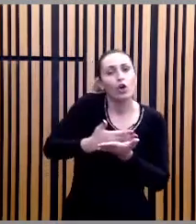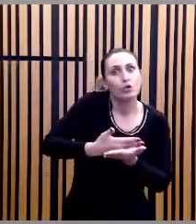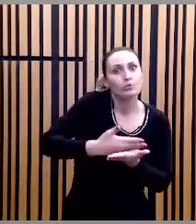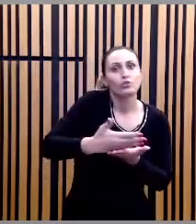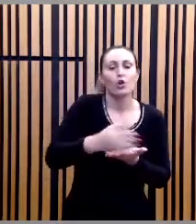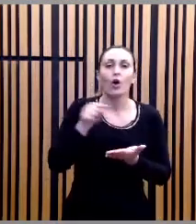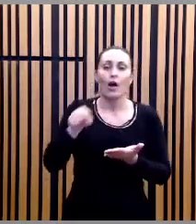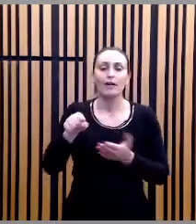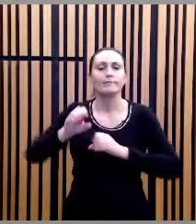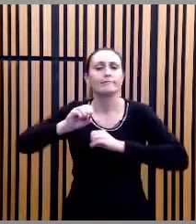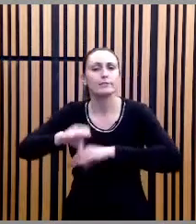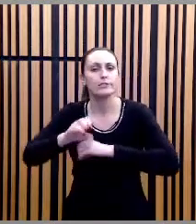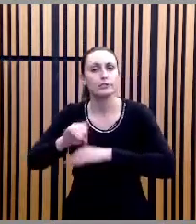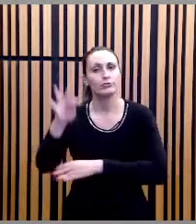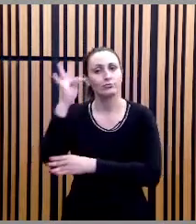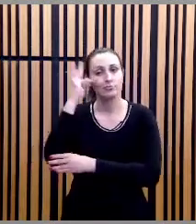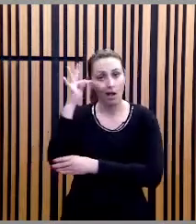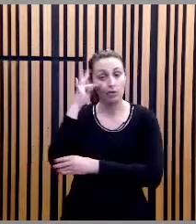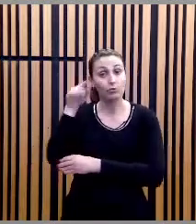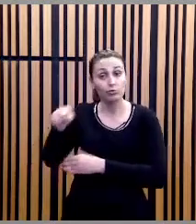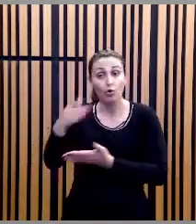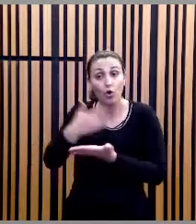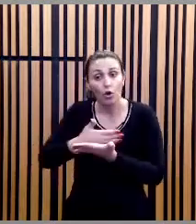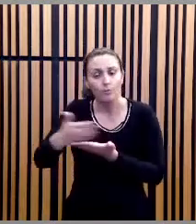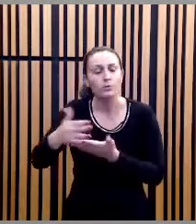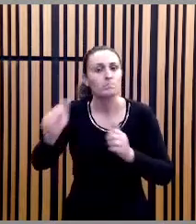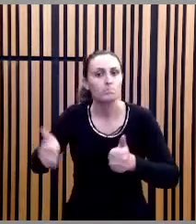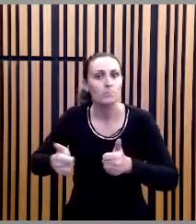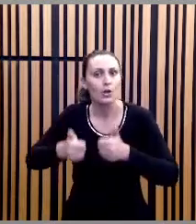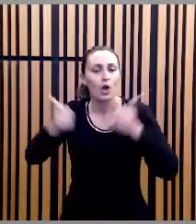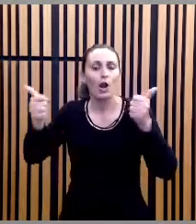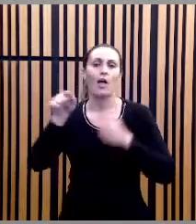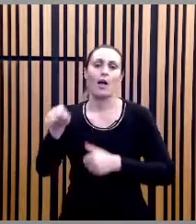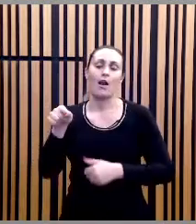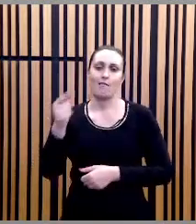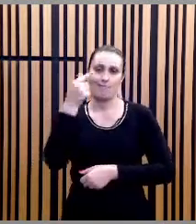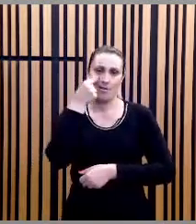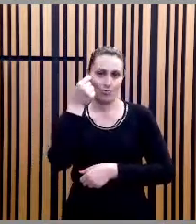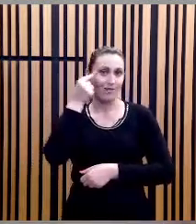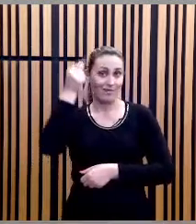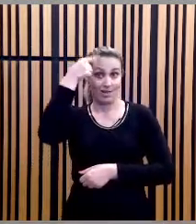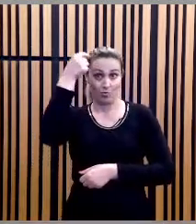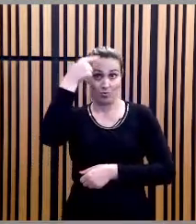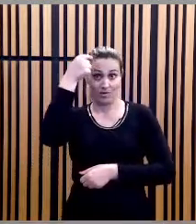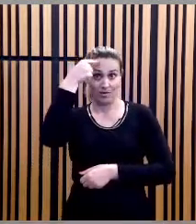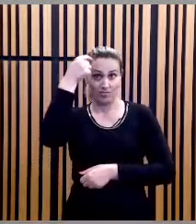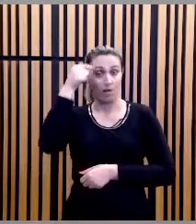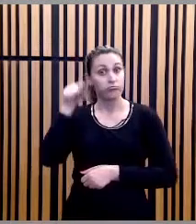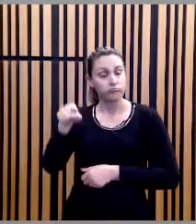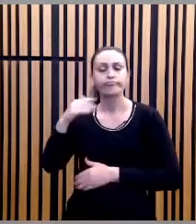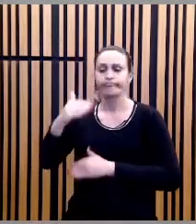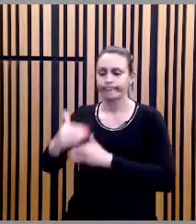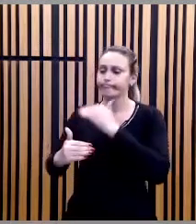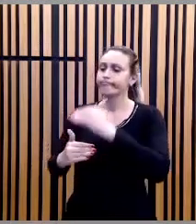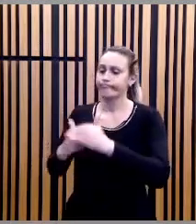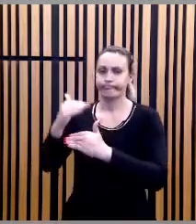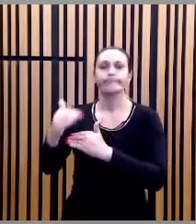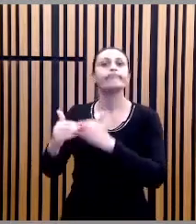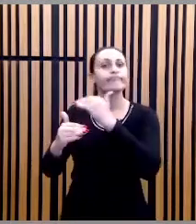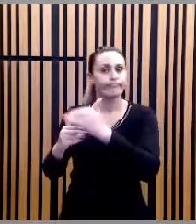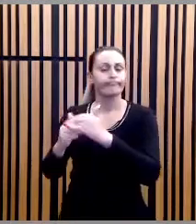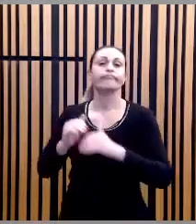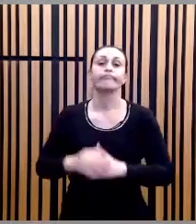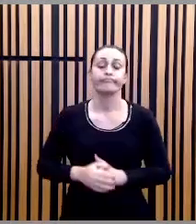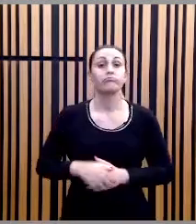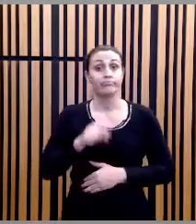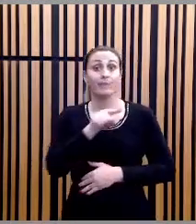ensino técnico e continuou se aprimorando lá na graduação. E hoje também é uma empresa nossa. E